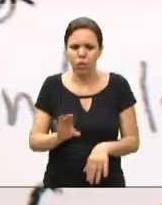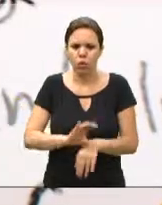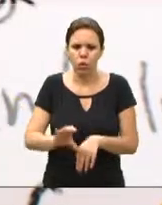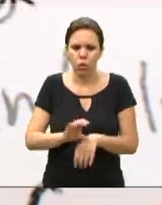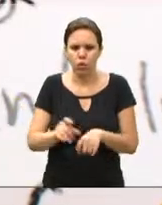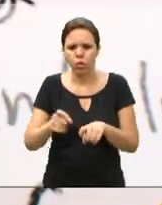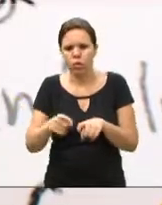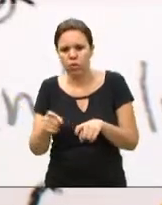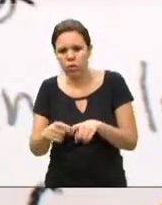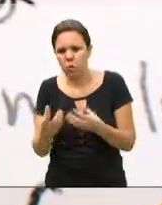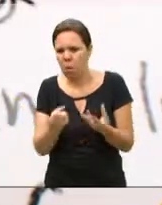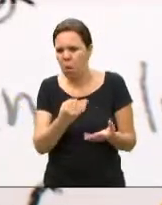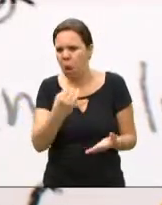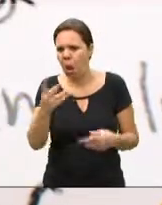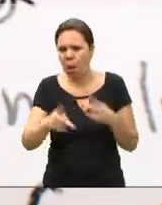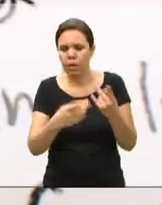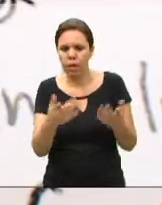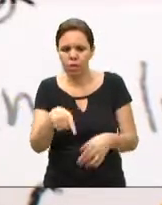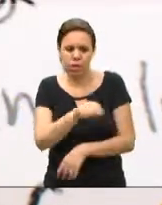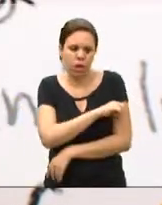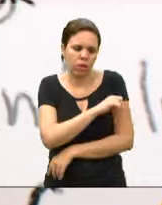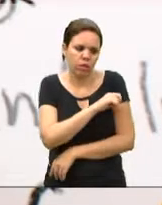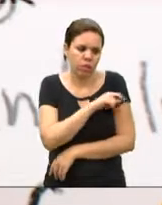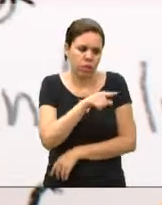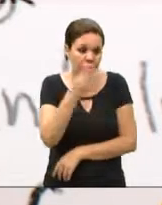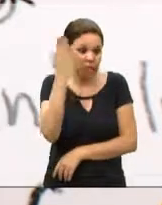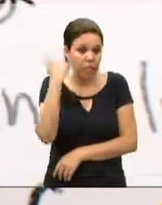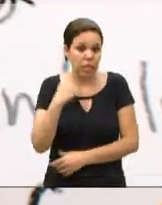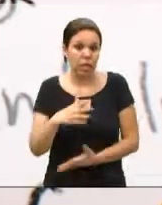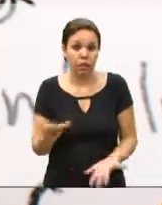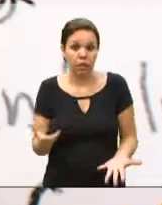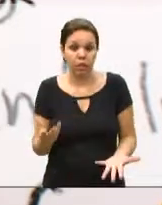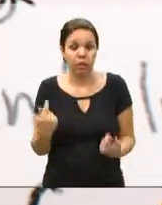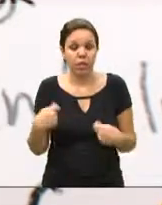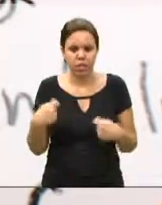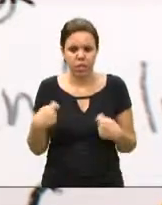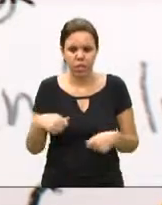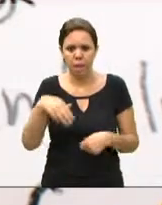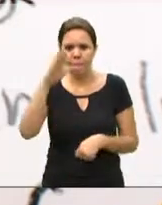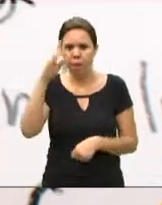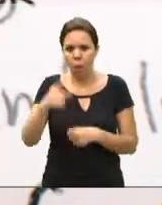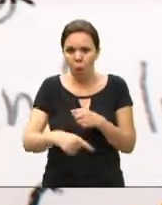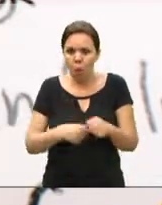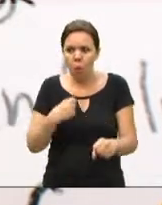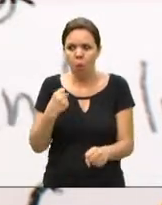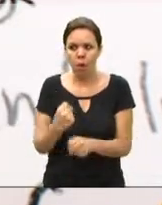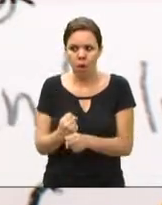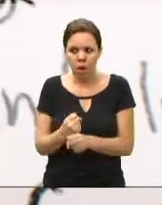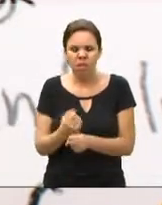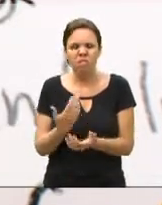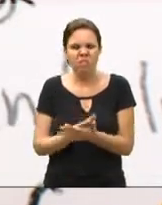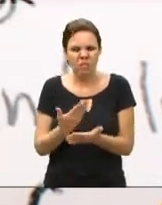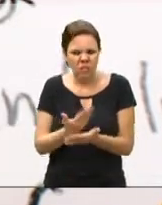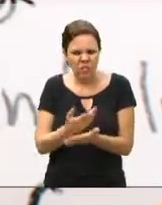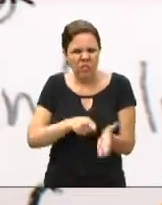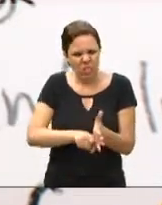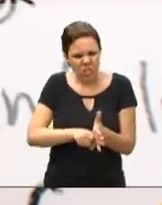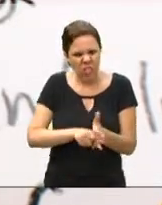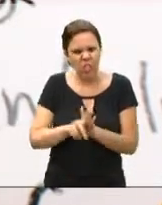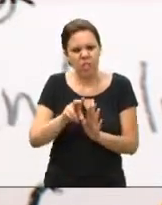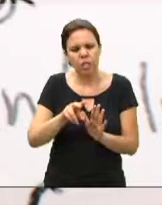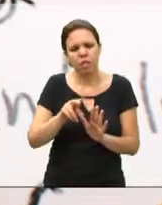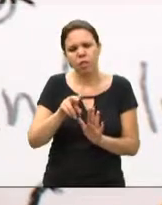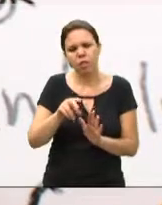a medicina e tudo mais, esse aluno, às vezes, ele sabe que ele vai precisar de mais de um ano de preparação. Então, assim, a